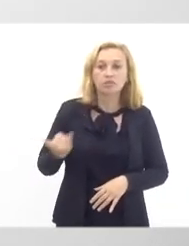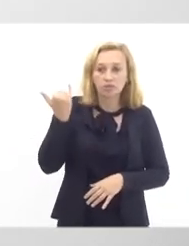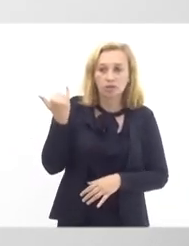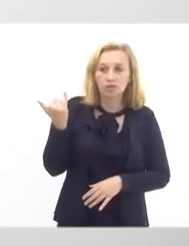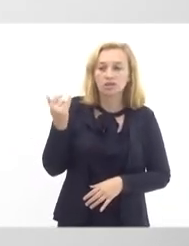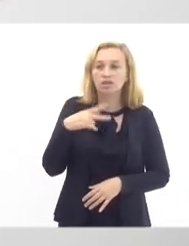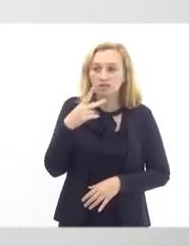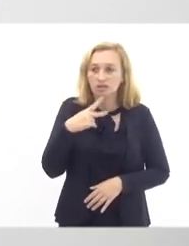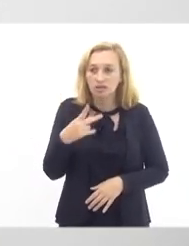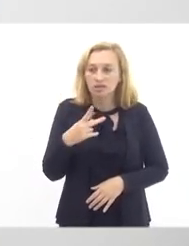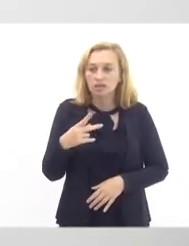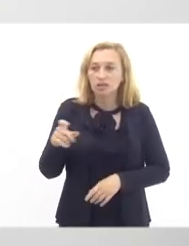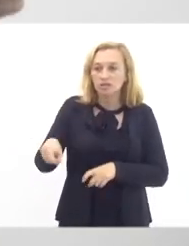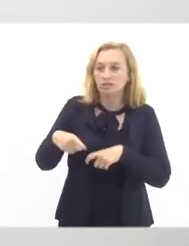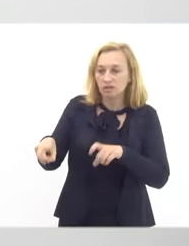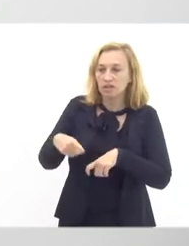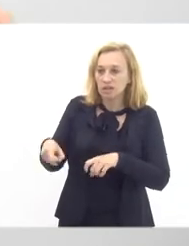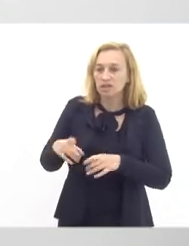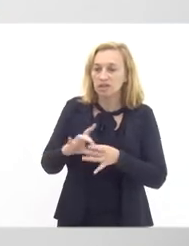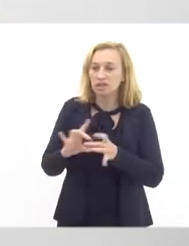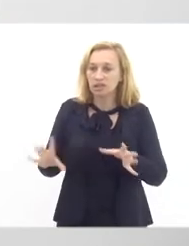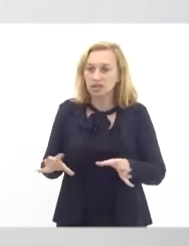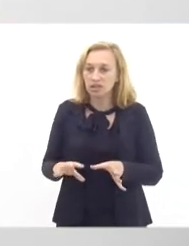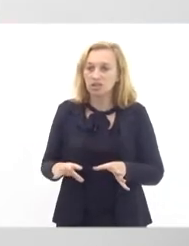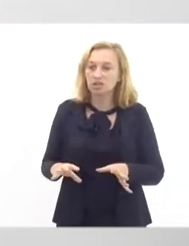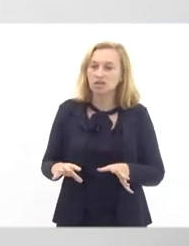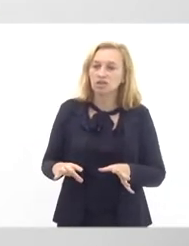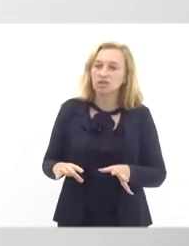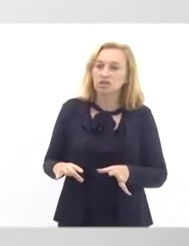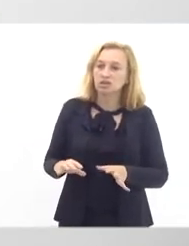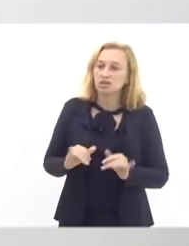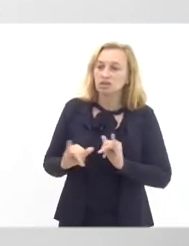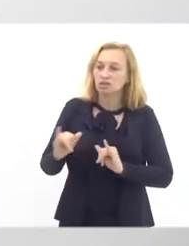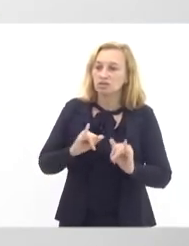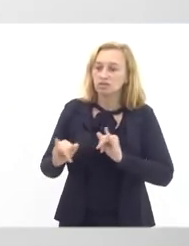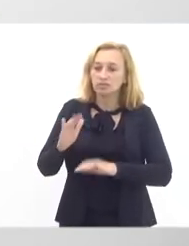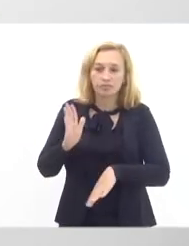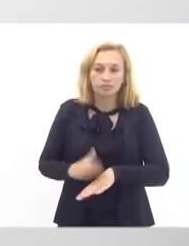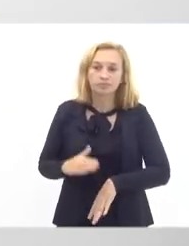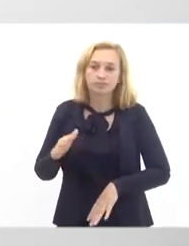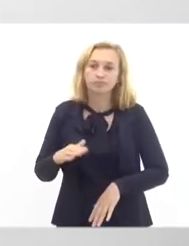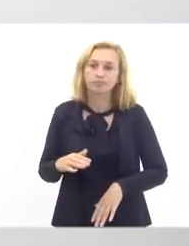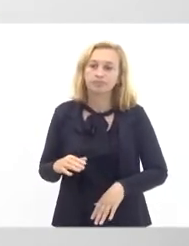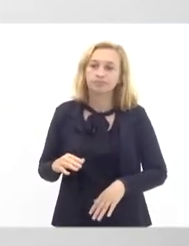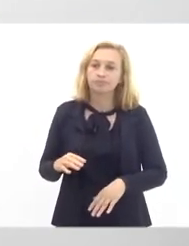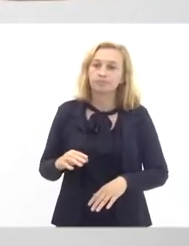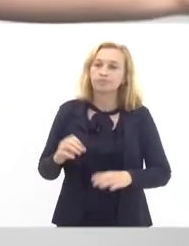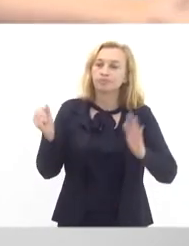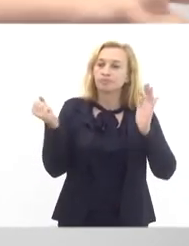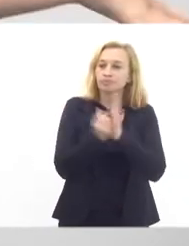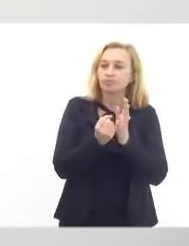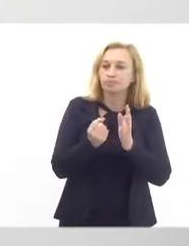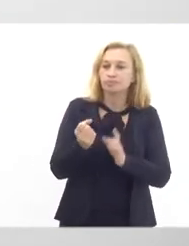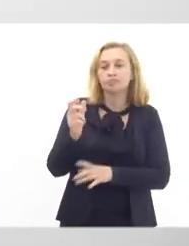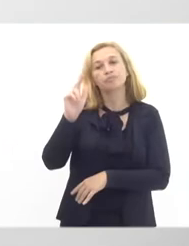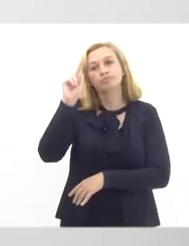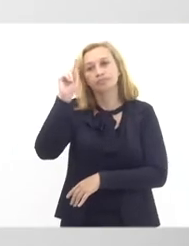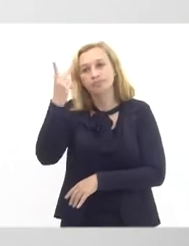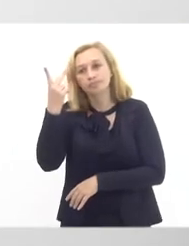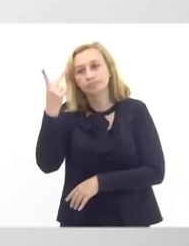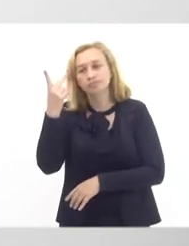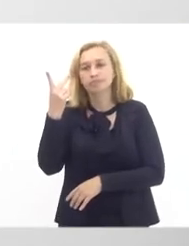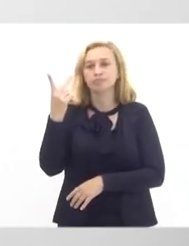se diga que a Fazenda Kulubandê deixa um grande legado, que isso vai para além de um patrimônio imaterial e cultural. É um